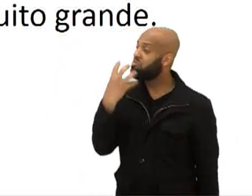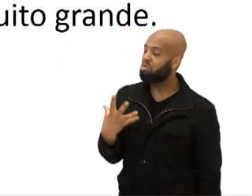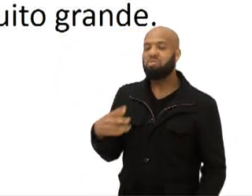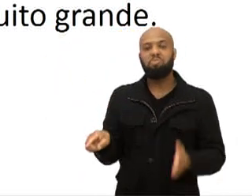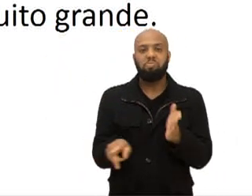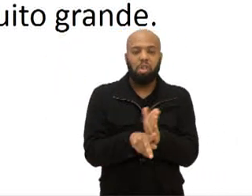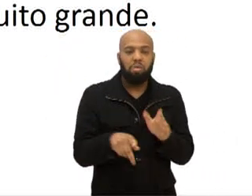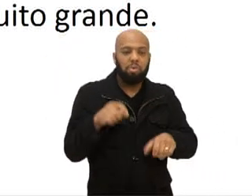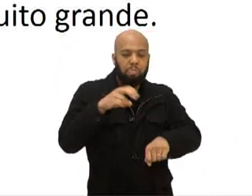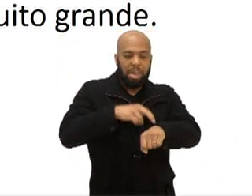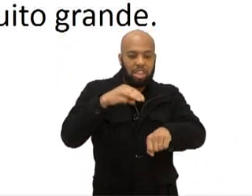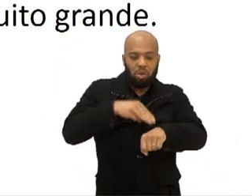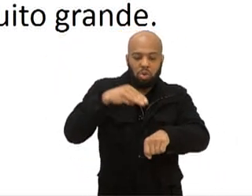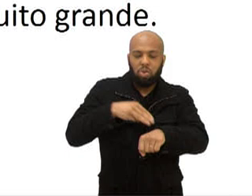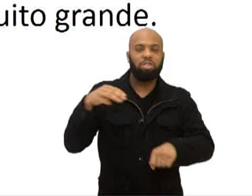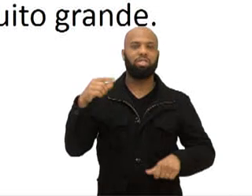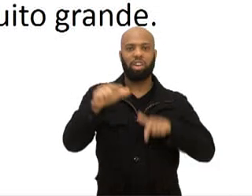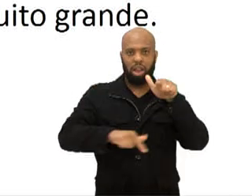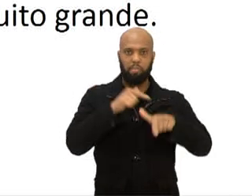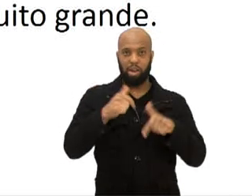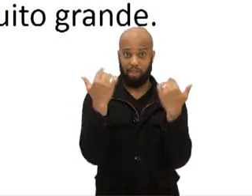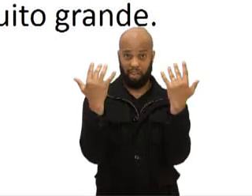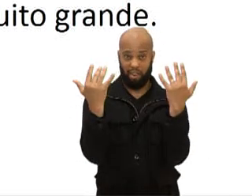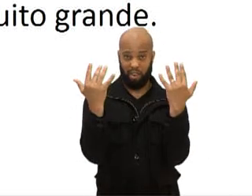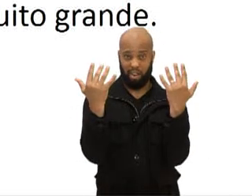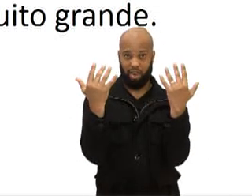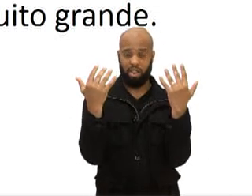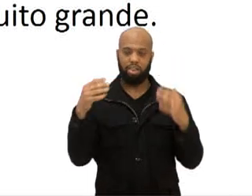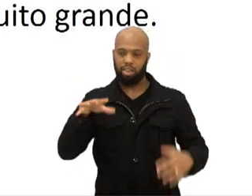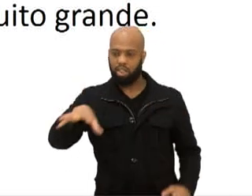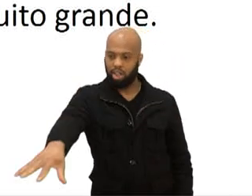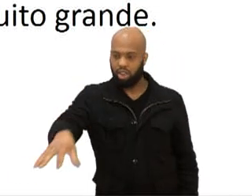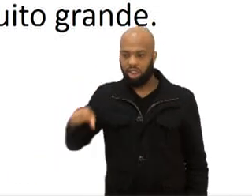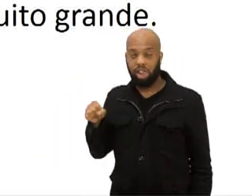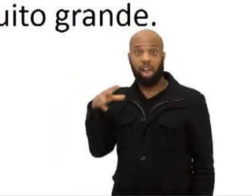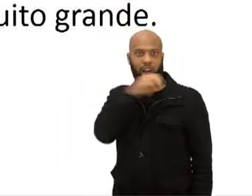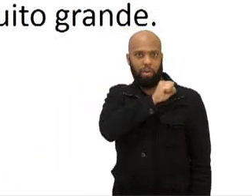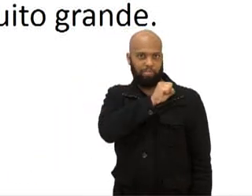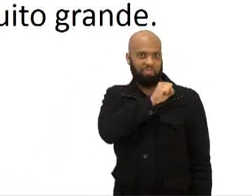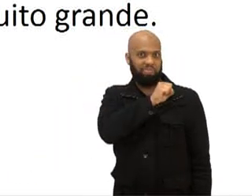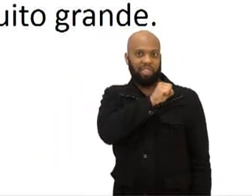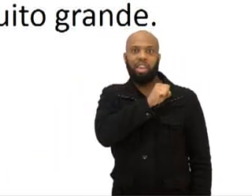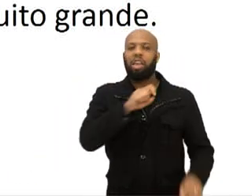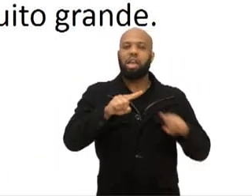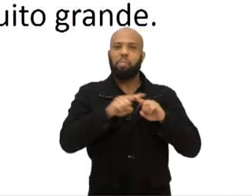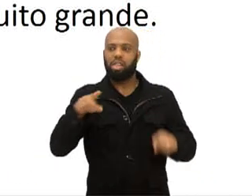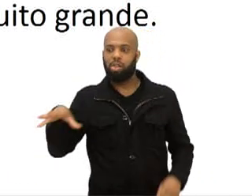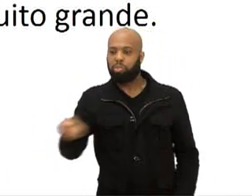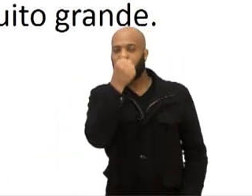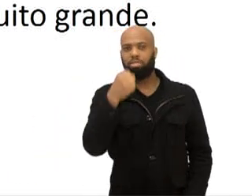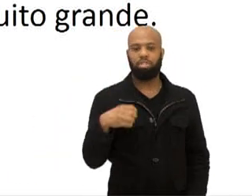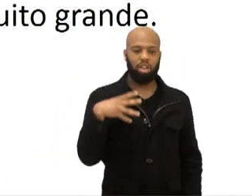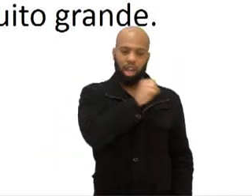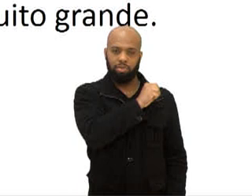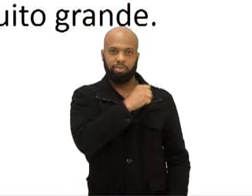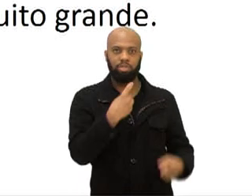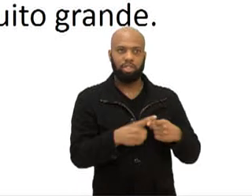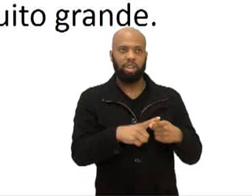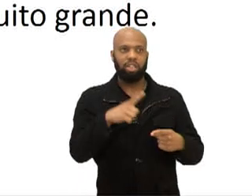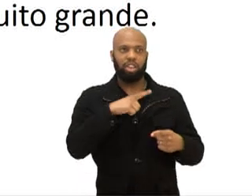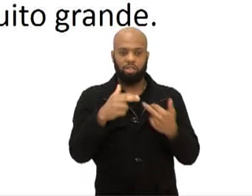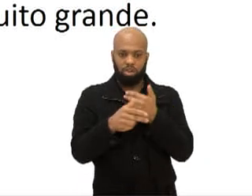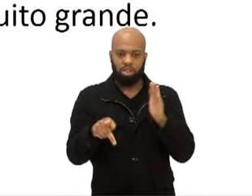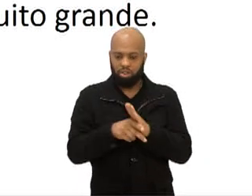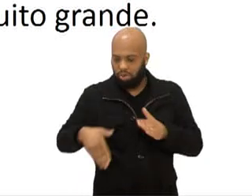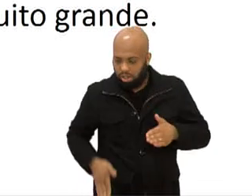poucos minutos de trabalho. Minhas mãos entram e saem num só gesto. Sempre toques rápidos. Umas notas do